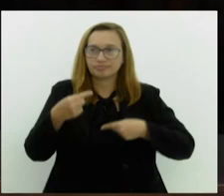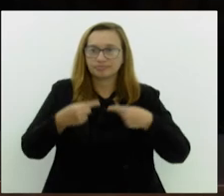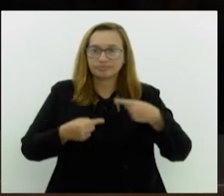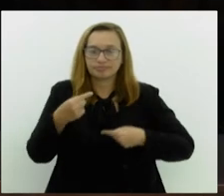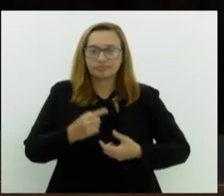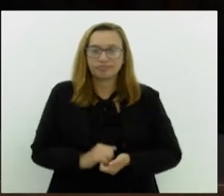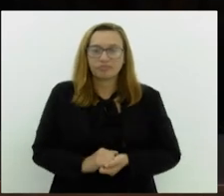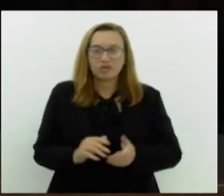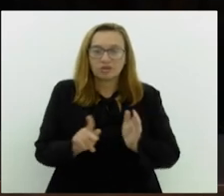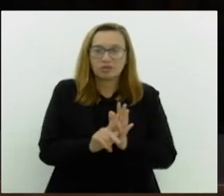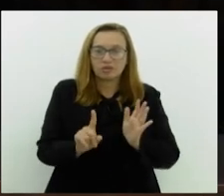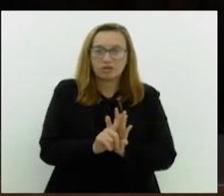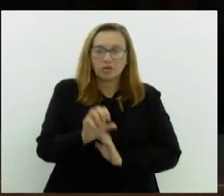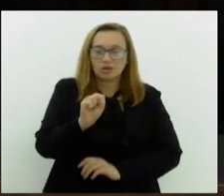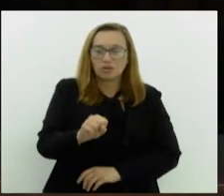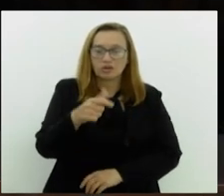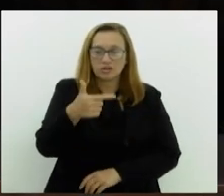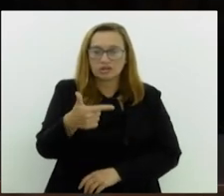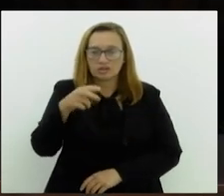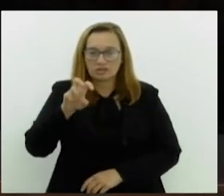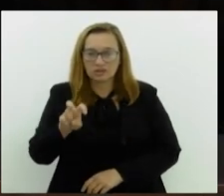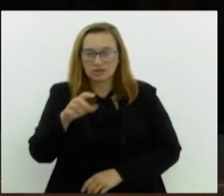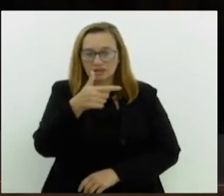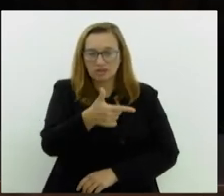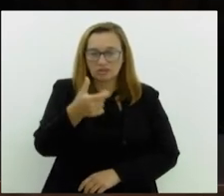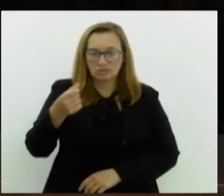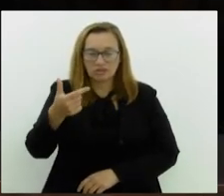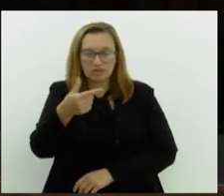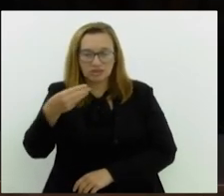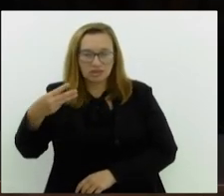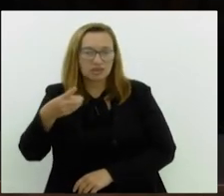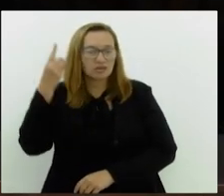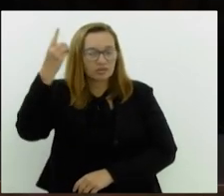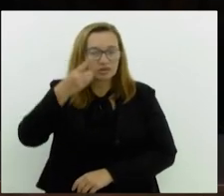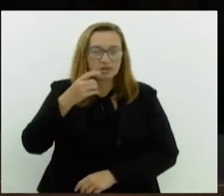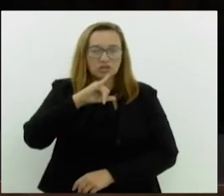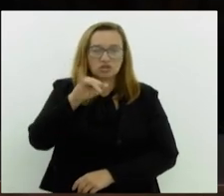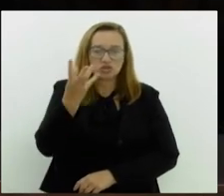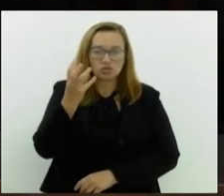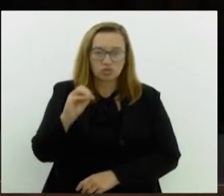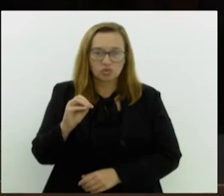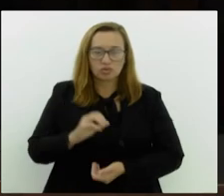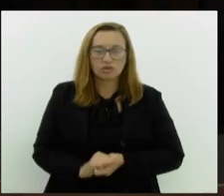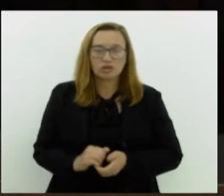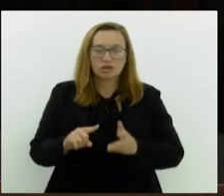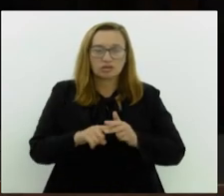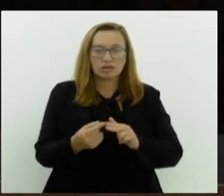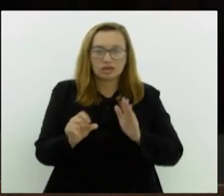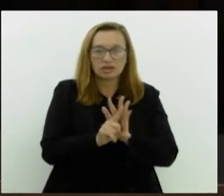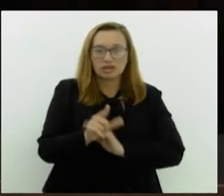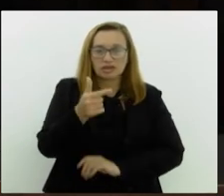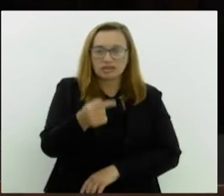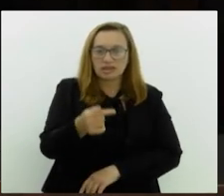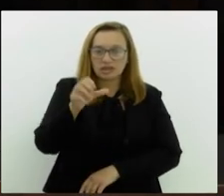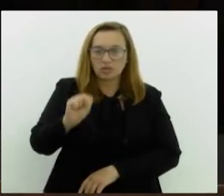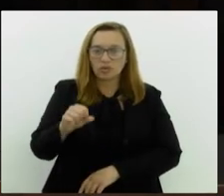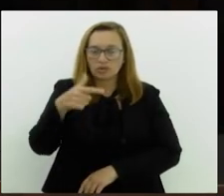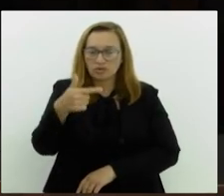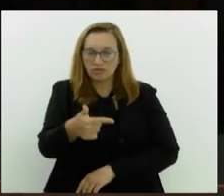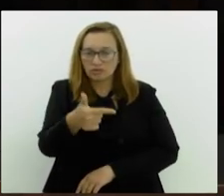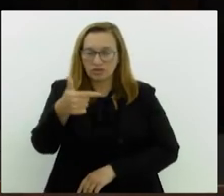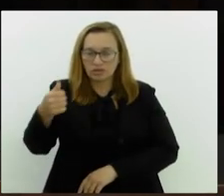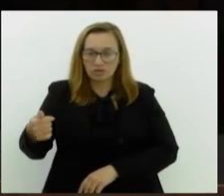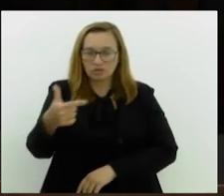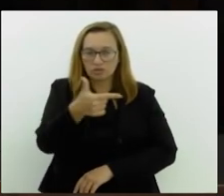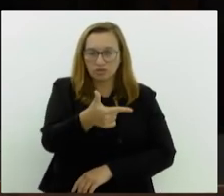discussão, projeto de lei número 825 de 2023, de autoria do deputado Júlio Rocha, que altera a lei número 7821